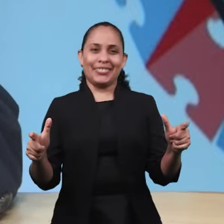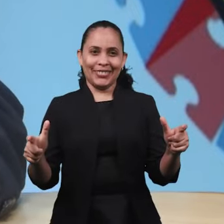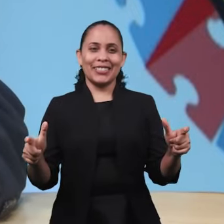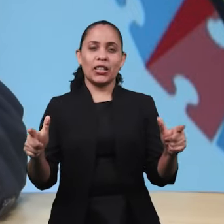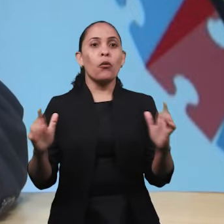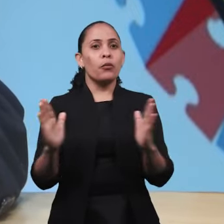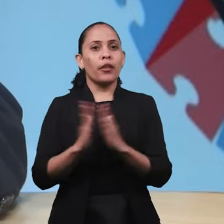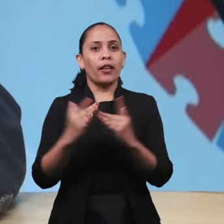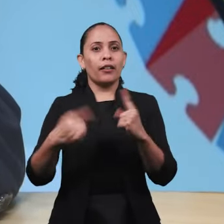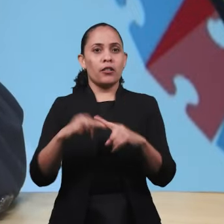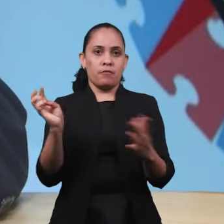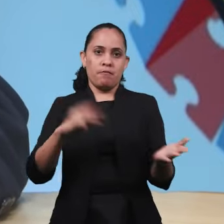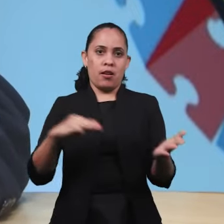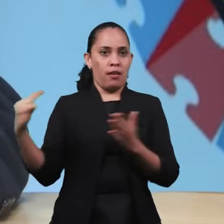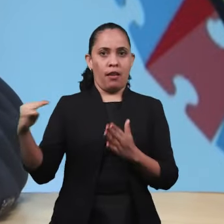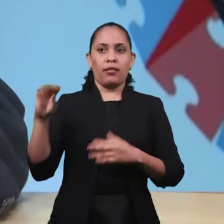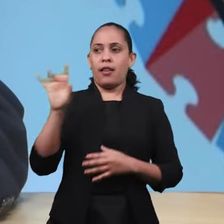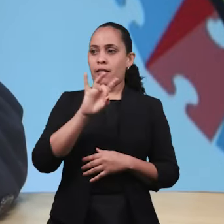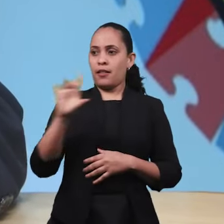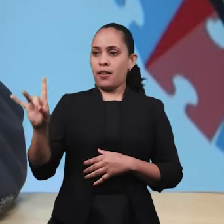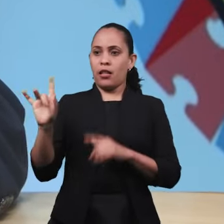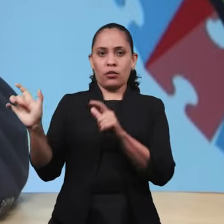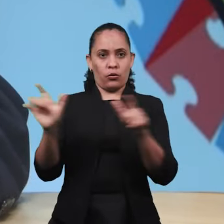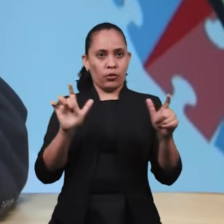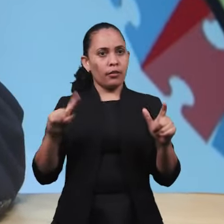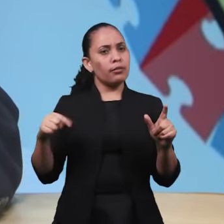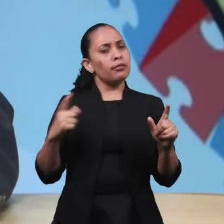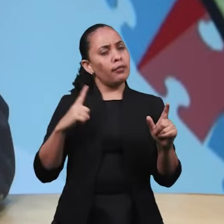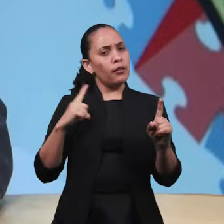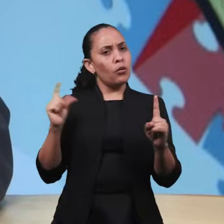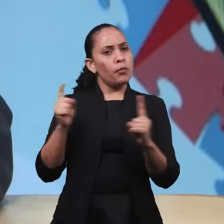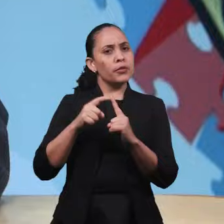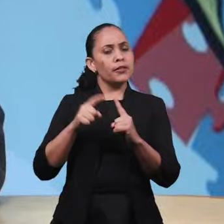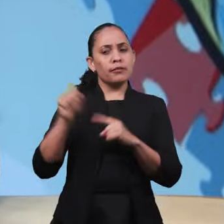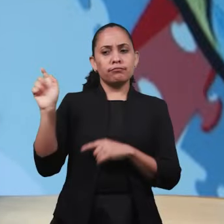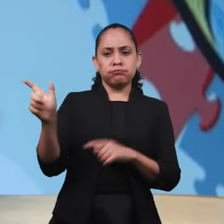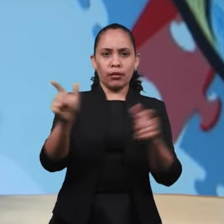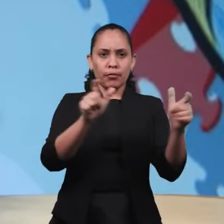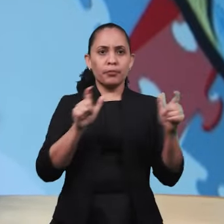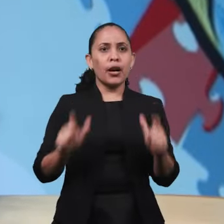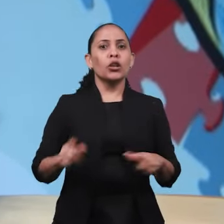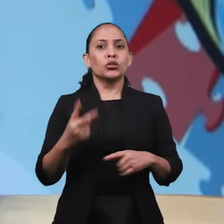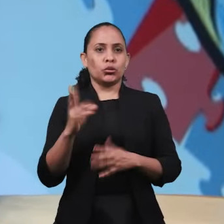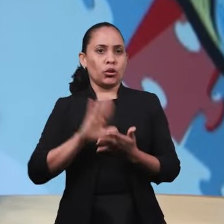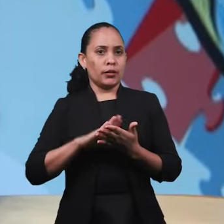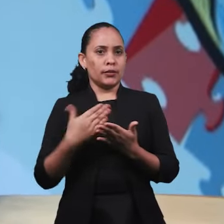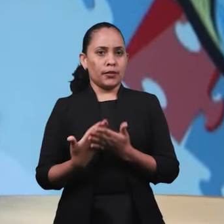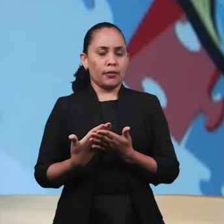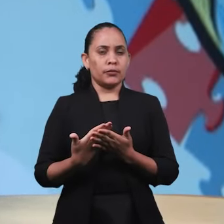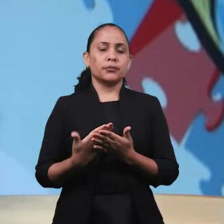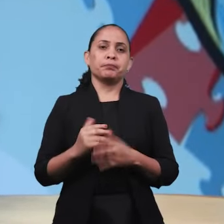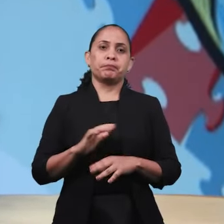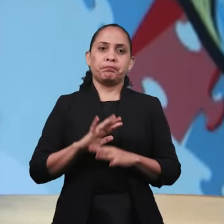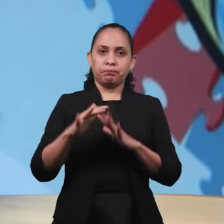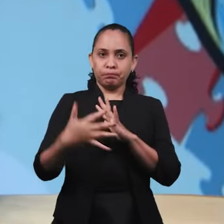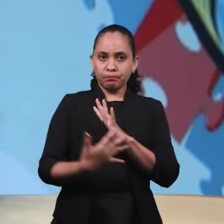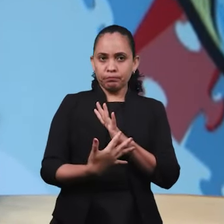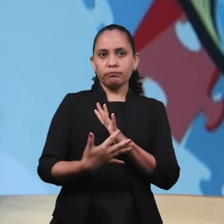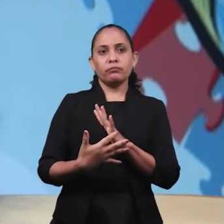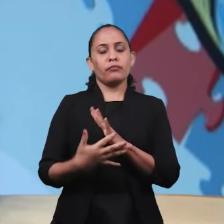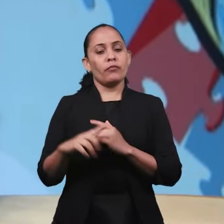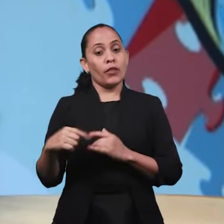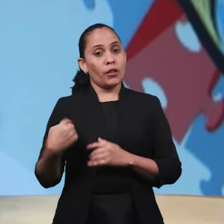para justamente em cada lugar a gente chegar no nosso objetivo de em cada lugar ter pelo menos 2 intérpretes de Libras. Hoje nós ainda